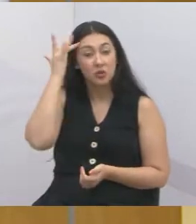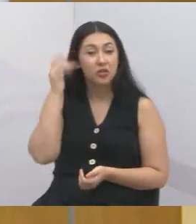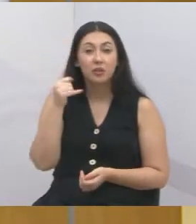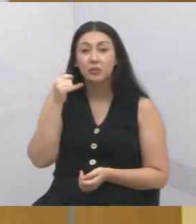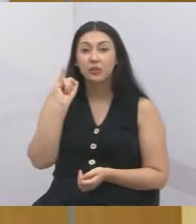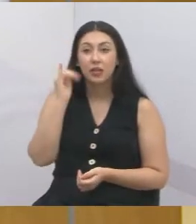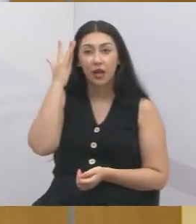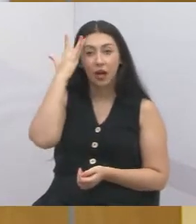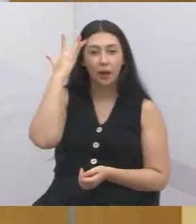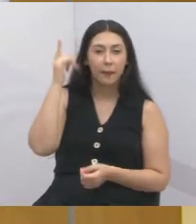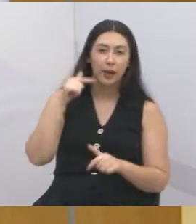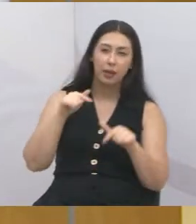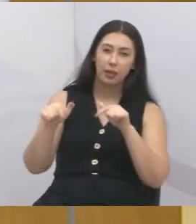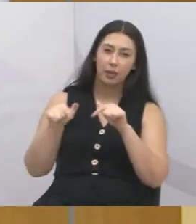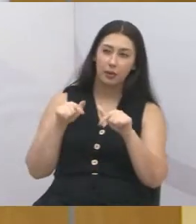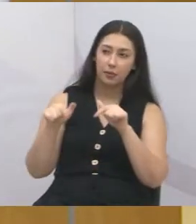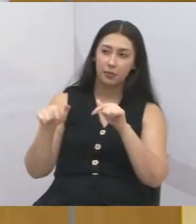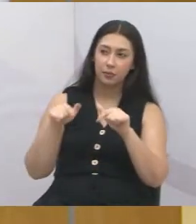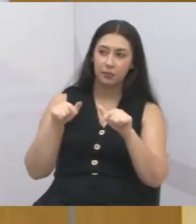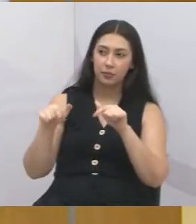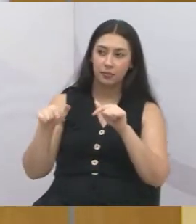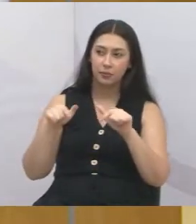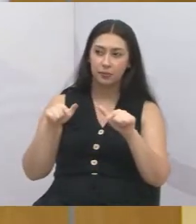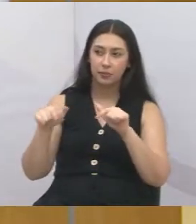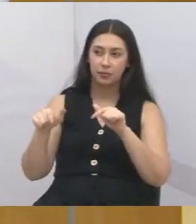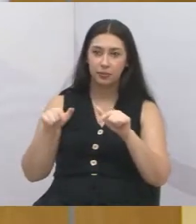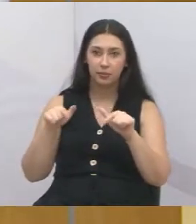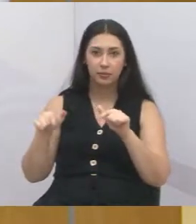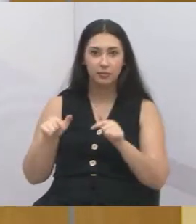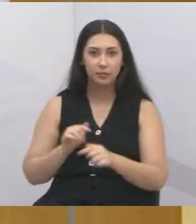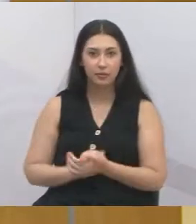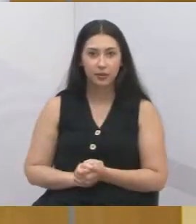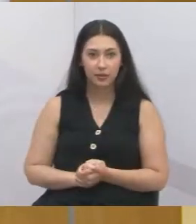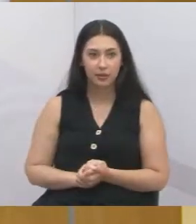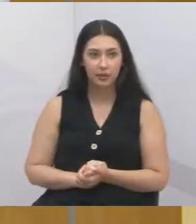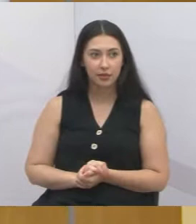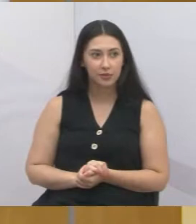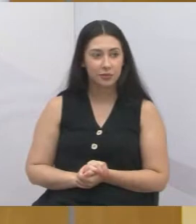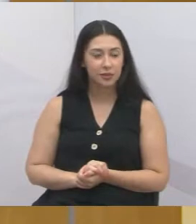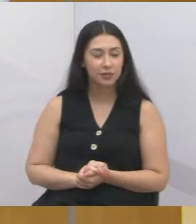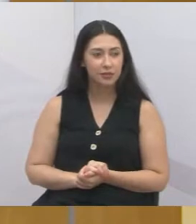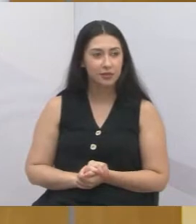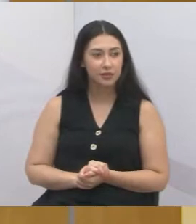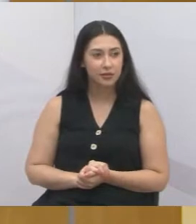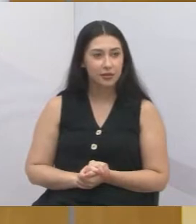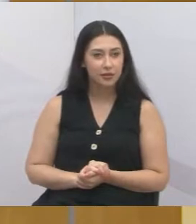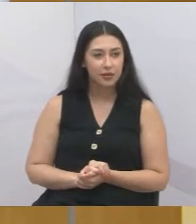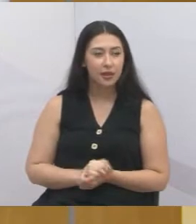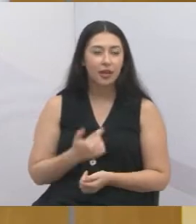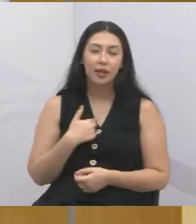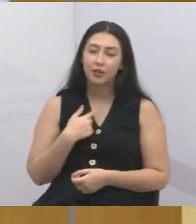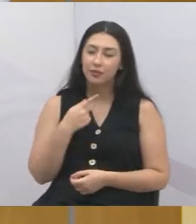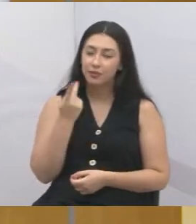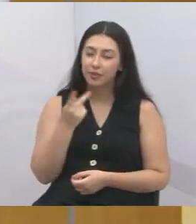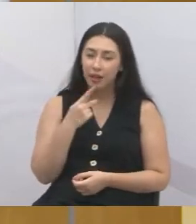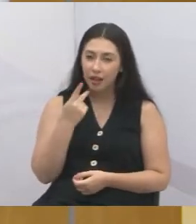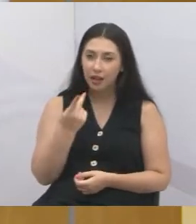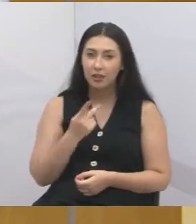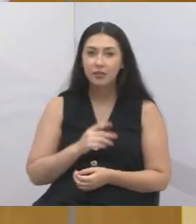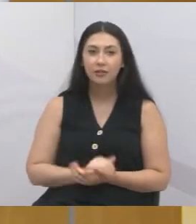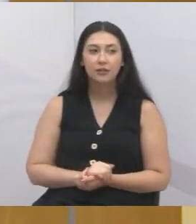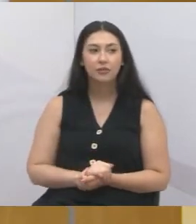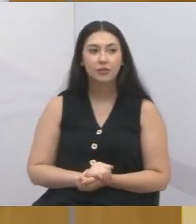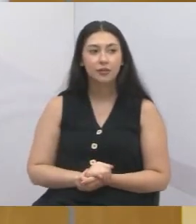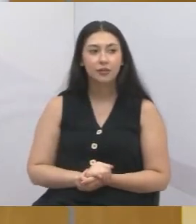ou não, se vai ter condição de ir na escola ou não. Então fica aqui a fala deste vereador para